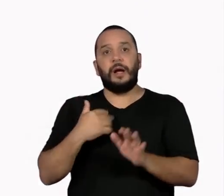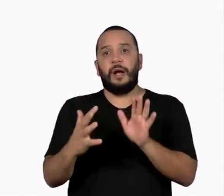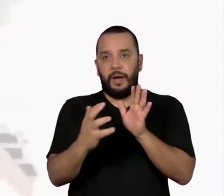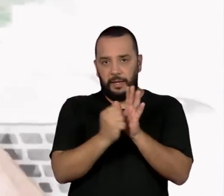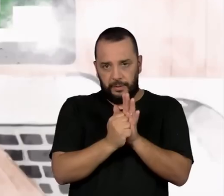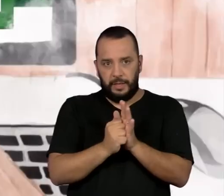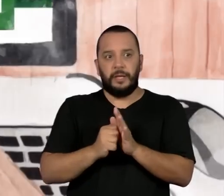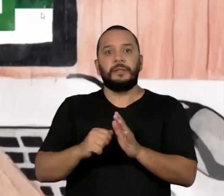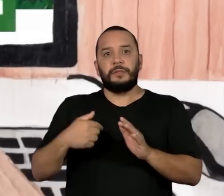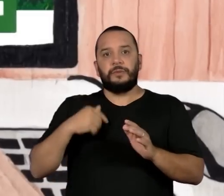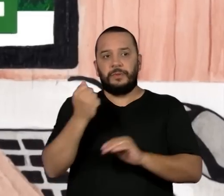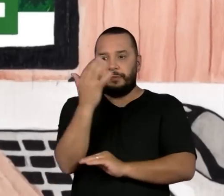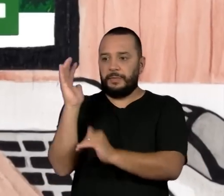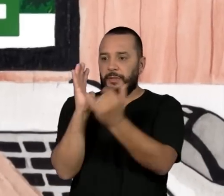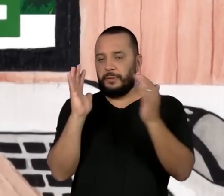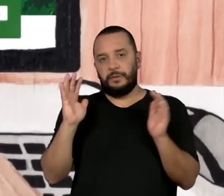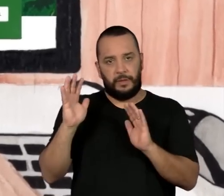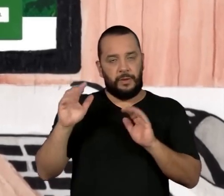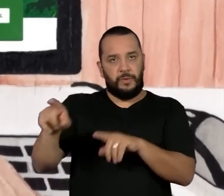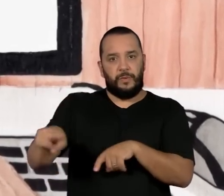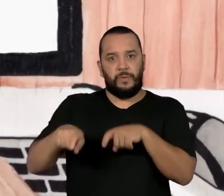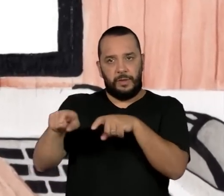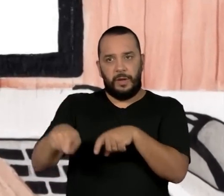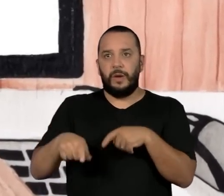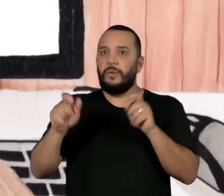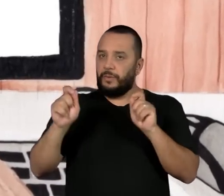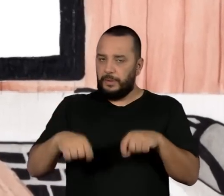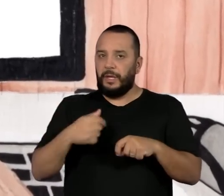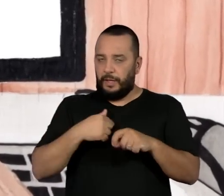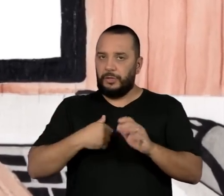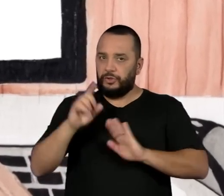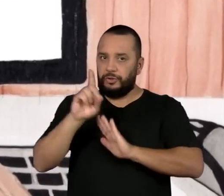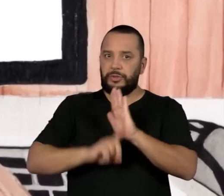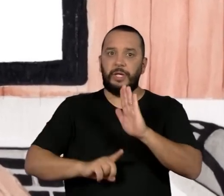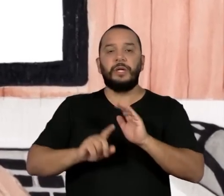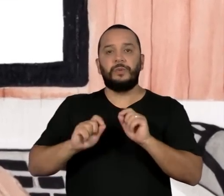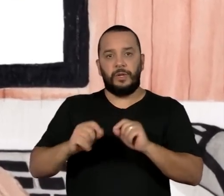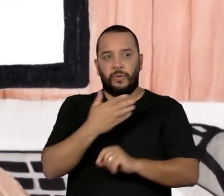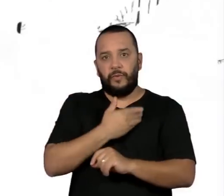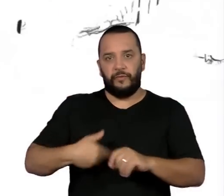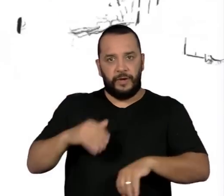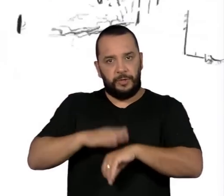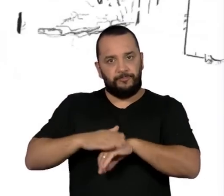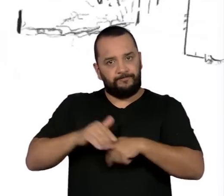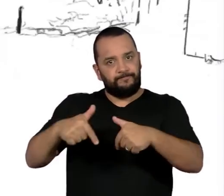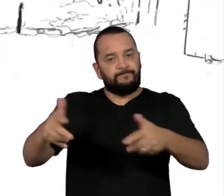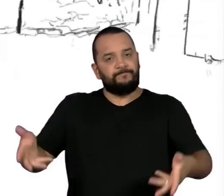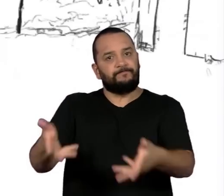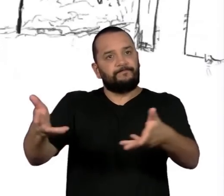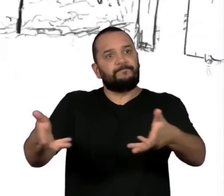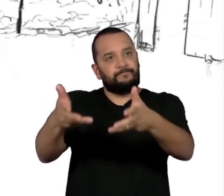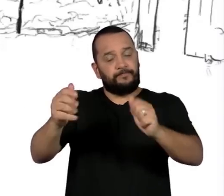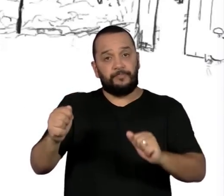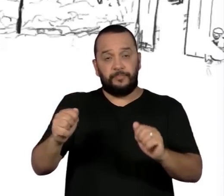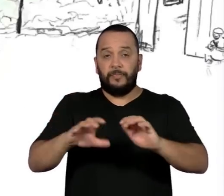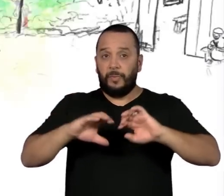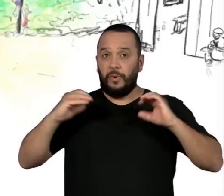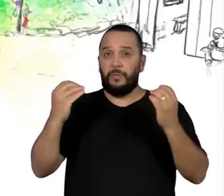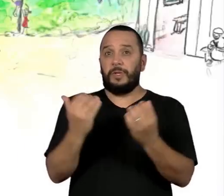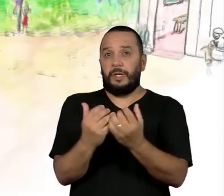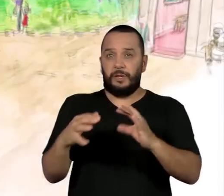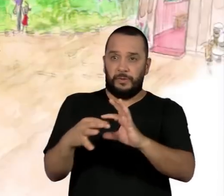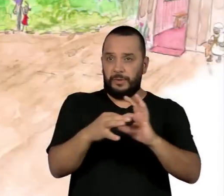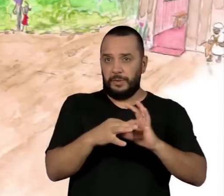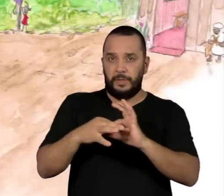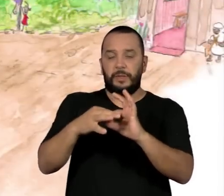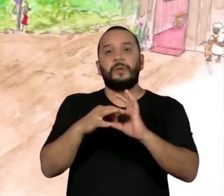Rural. Isso garante o acesso às políticas públicas. A união da comunidade, alinhada